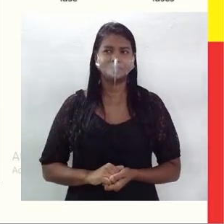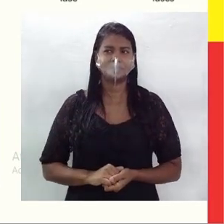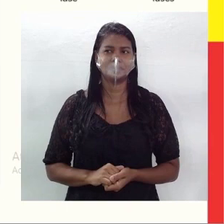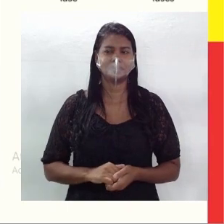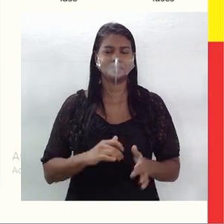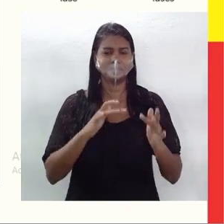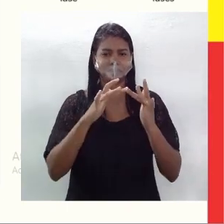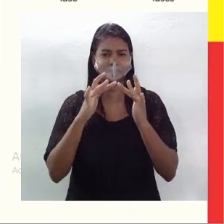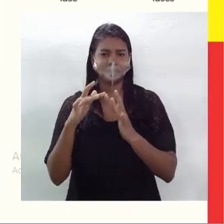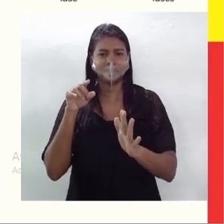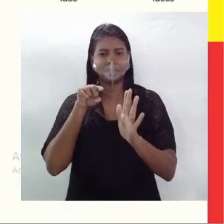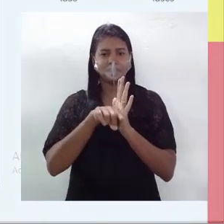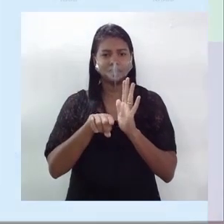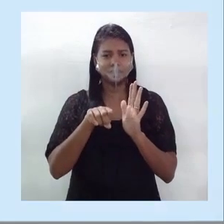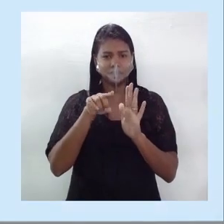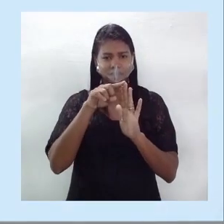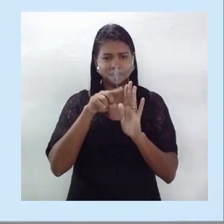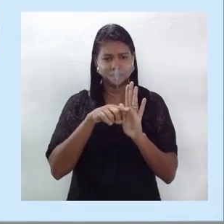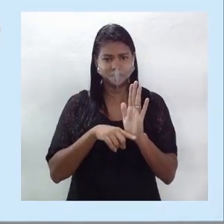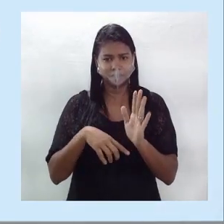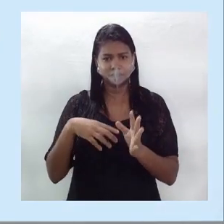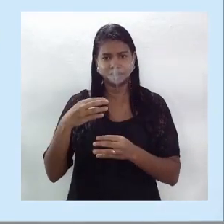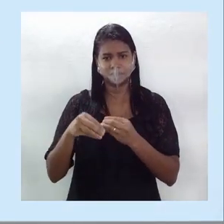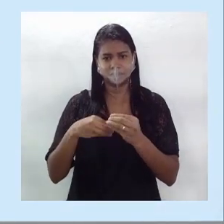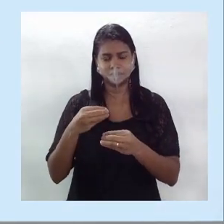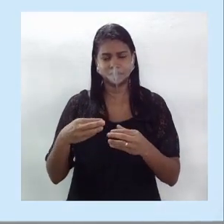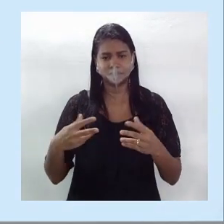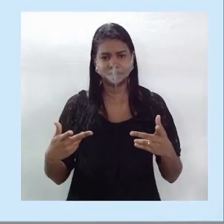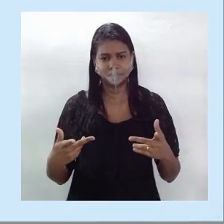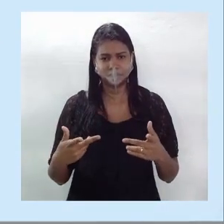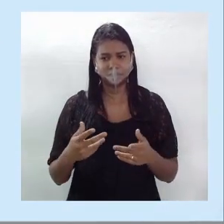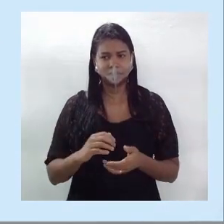relação à questão das misturas, certo?